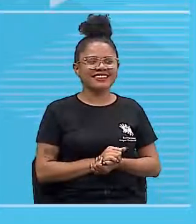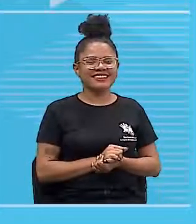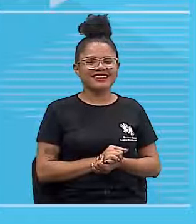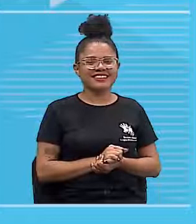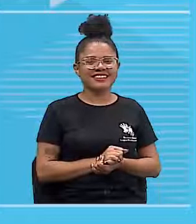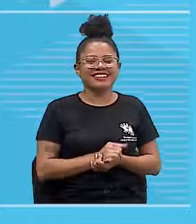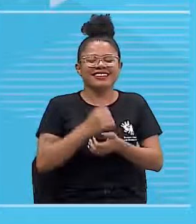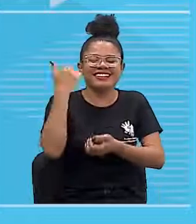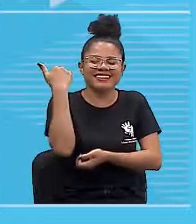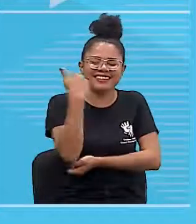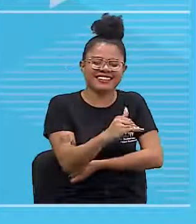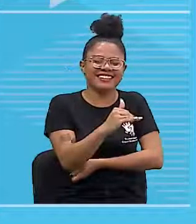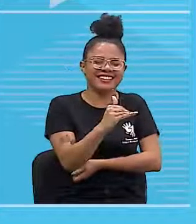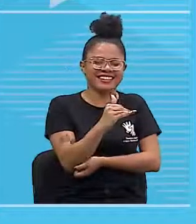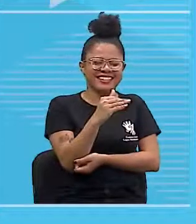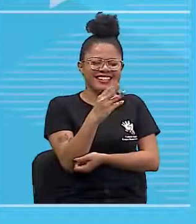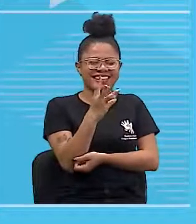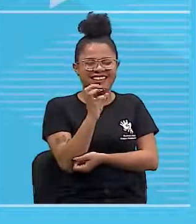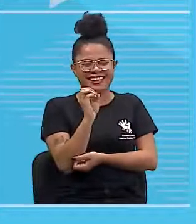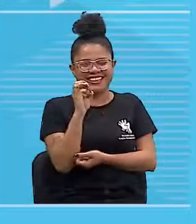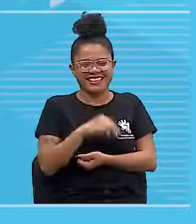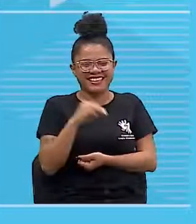meia hora para o pessoal